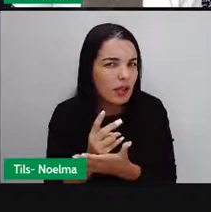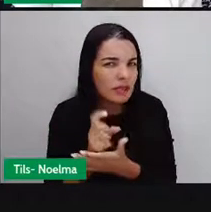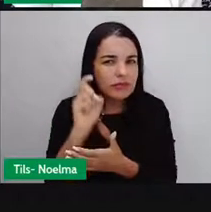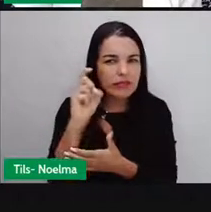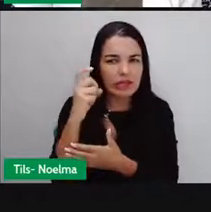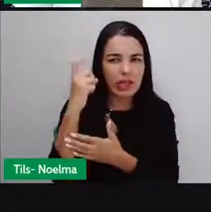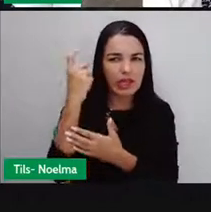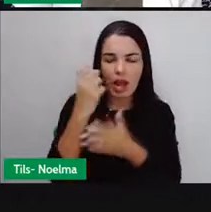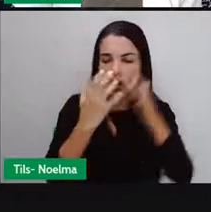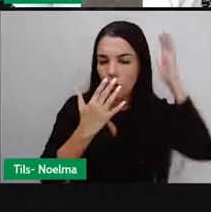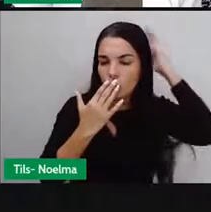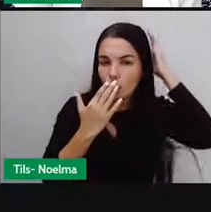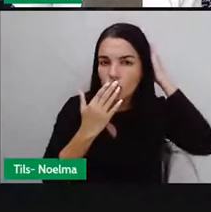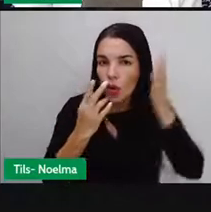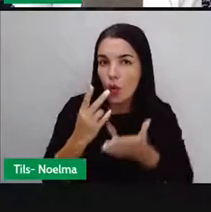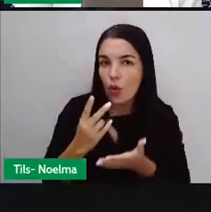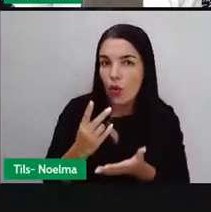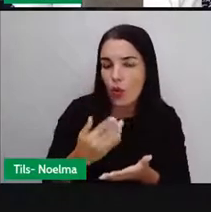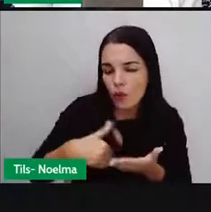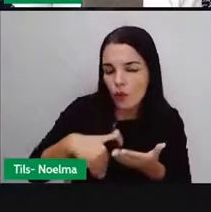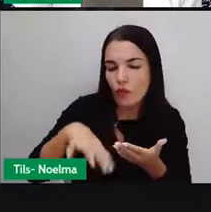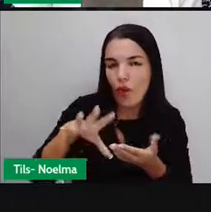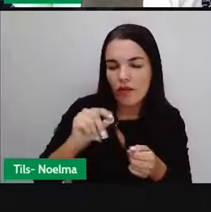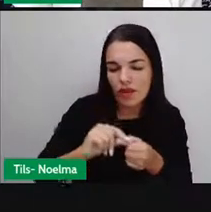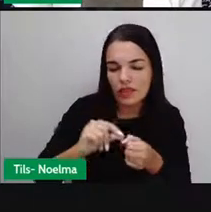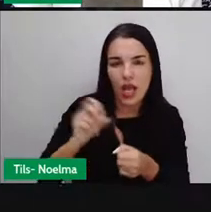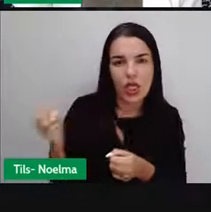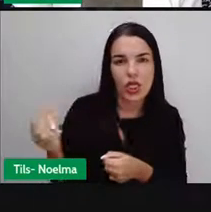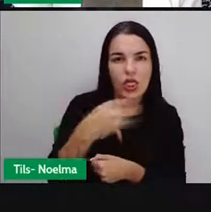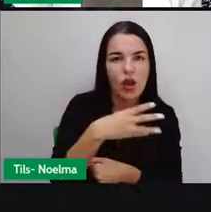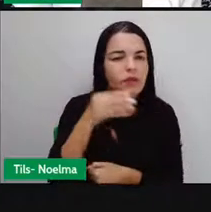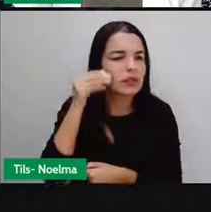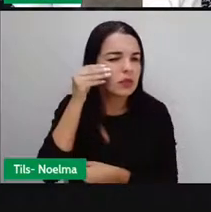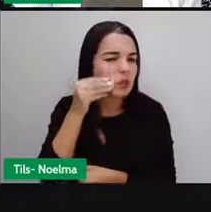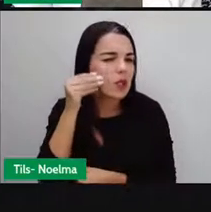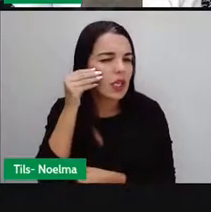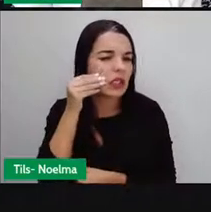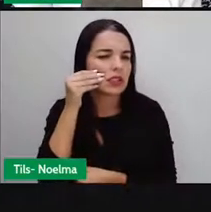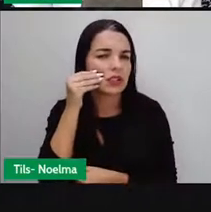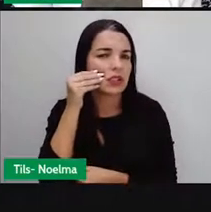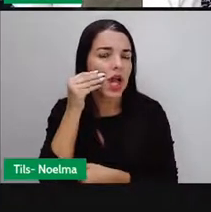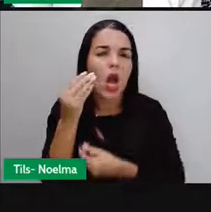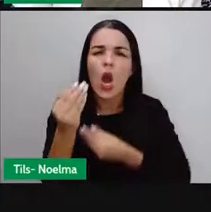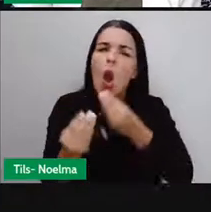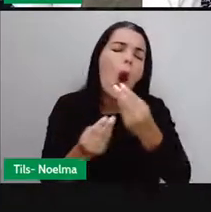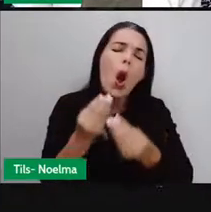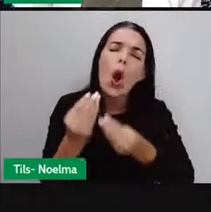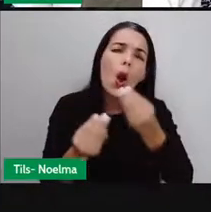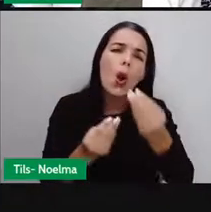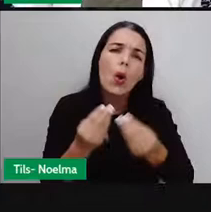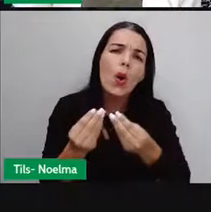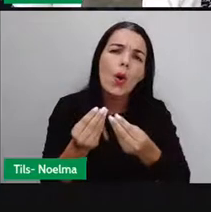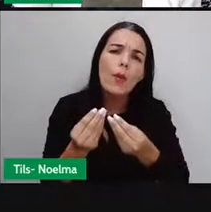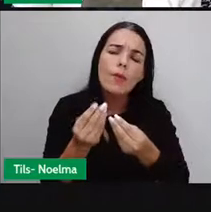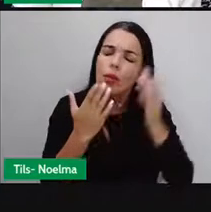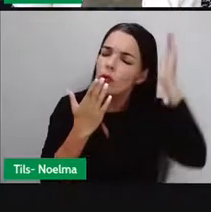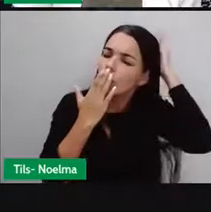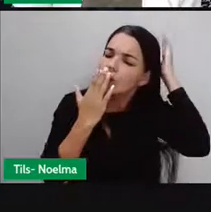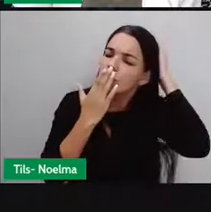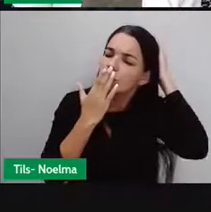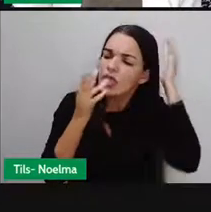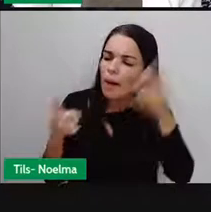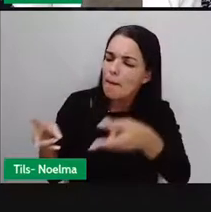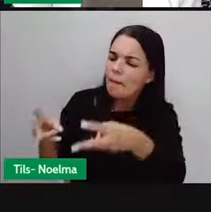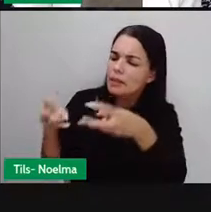ter novas experiências? Como os indígenas são vistos pelas pessoas ditas civilizadas, não